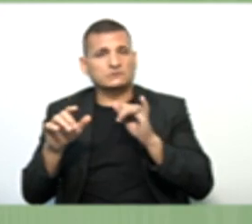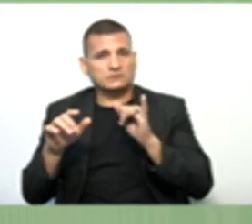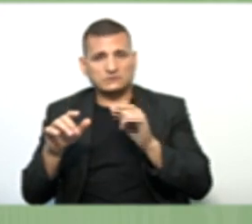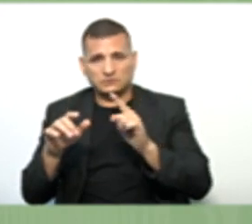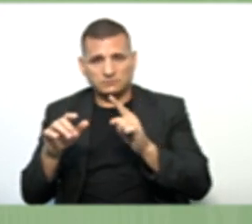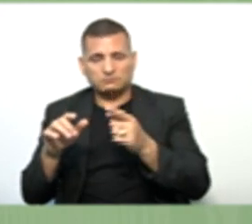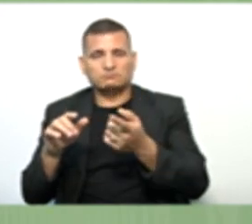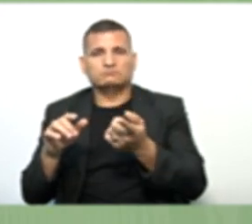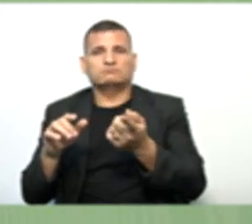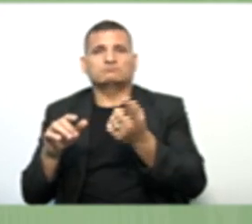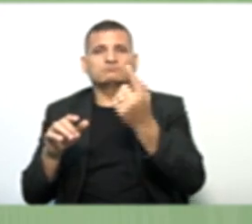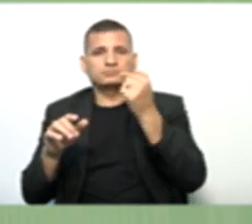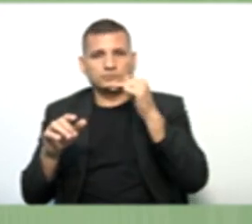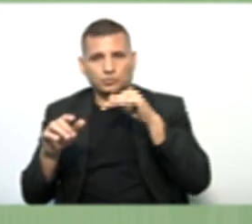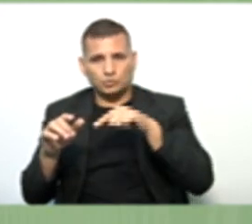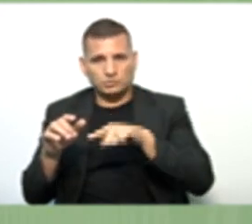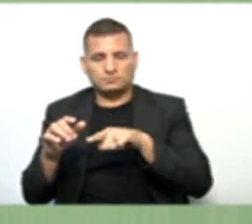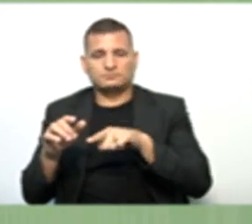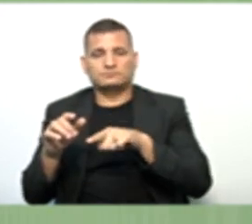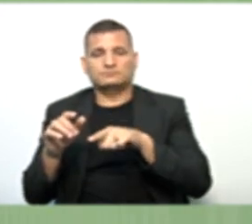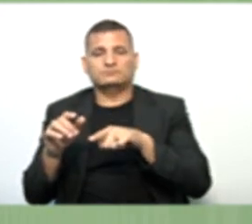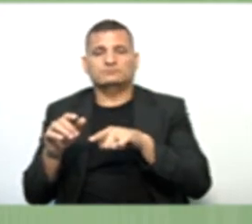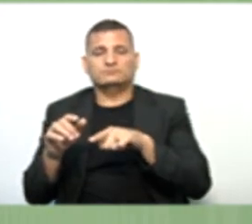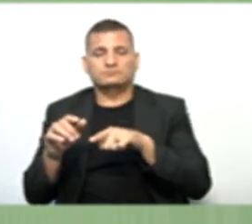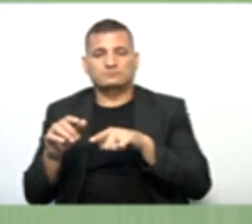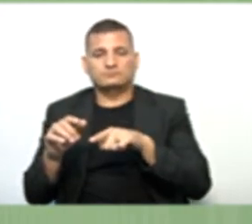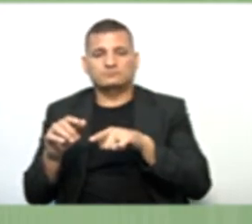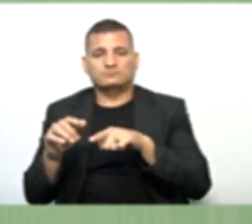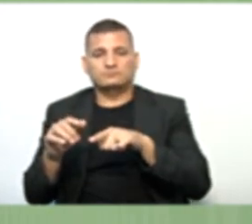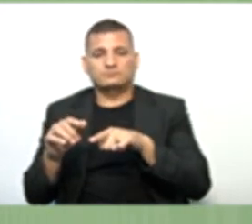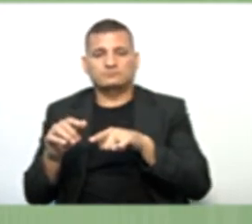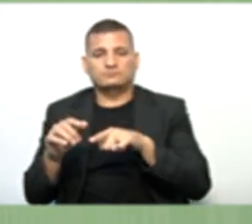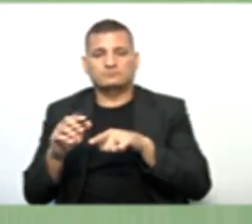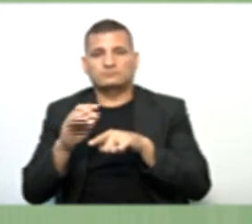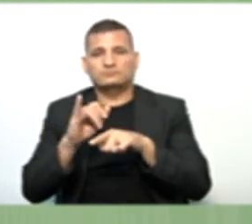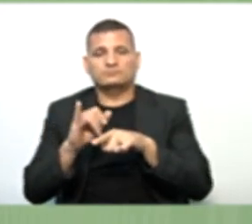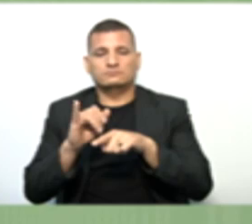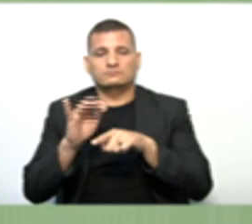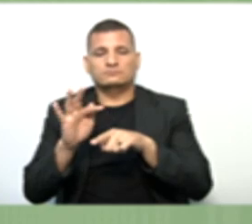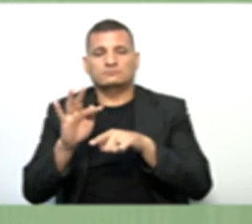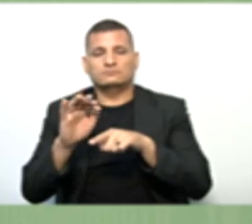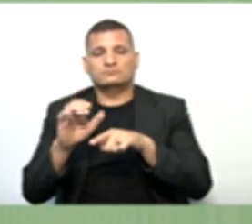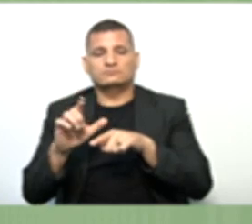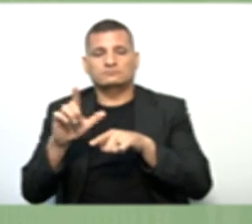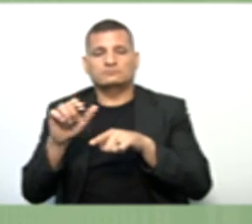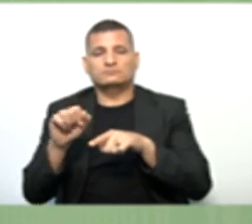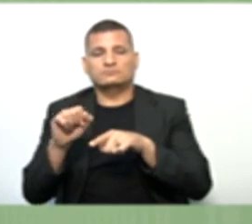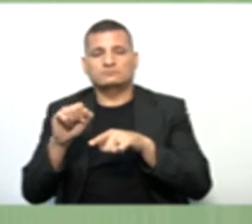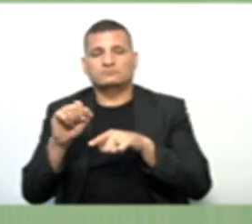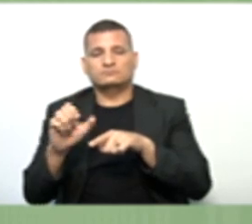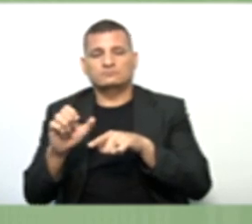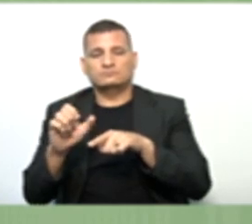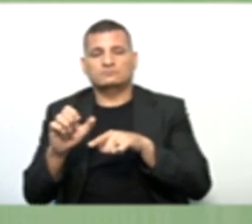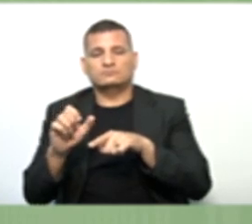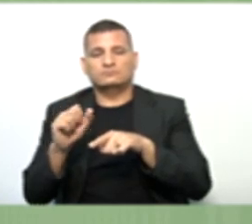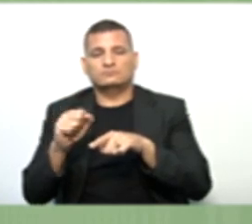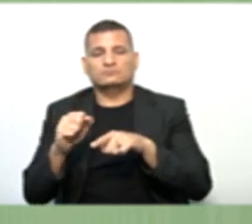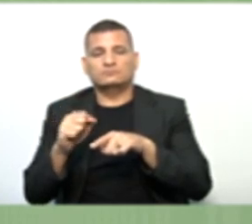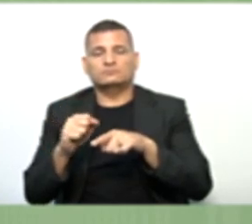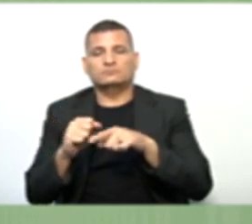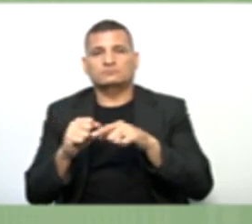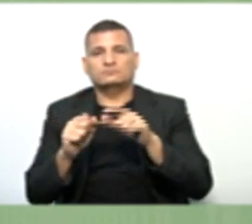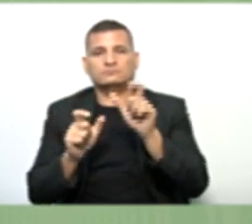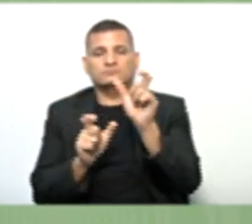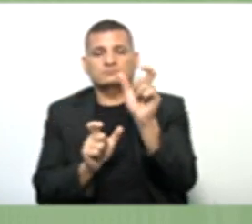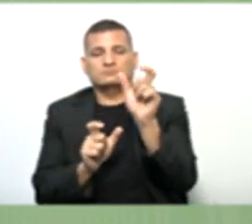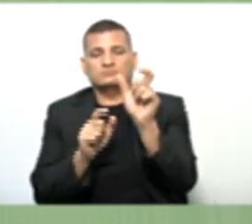para análise da próxima. E aqui, da mesma forma que no caso do if-else, eu posso ter vários comandos aqui dentro, tá? Aqui